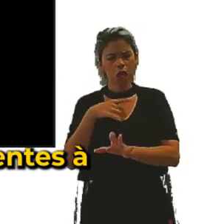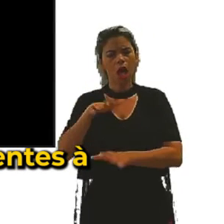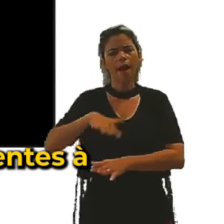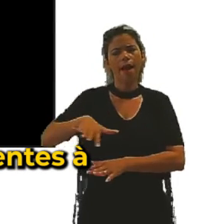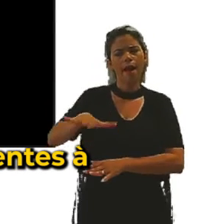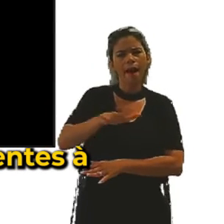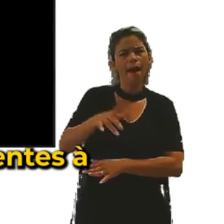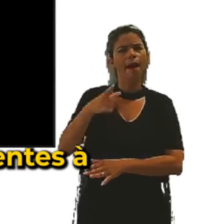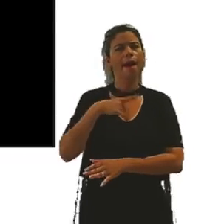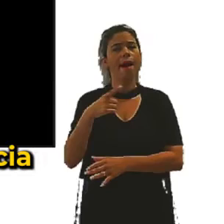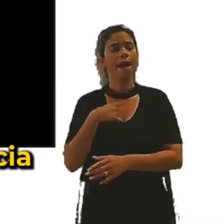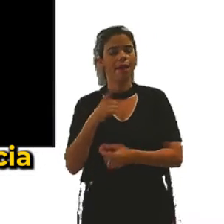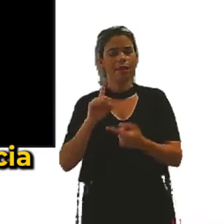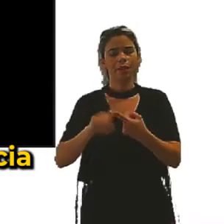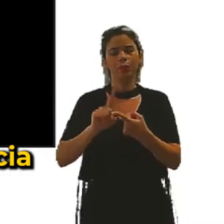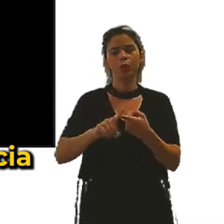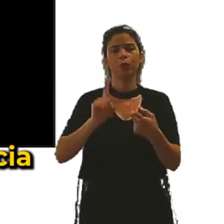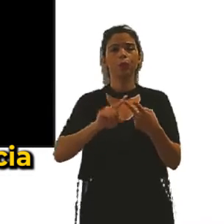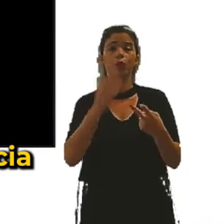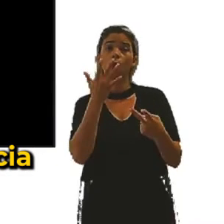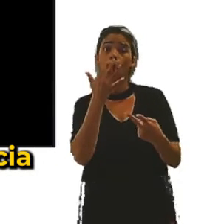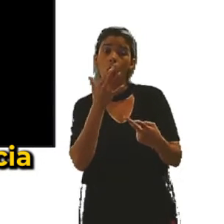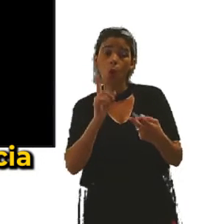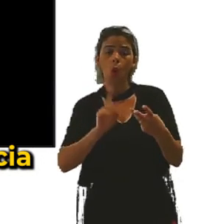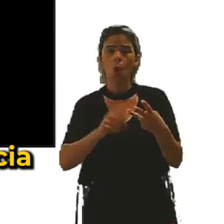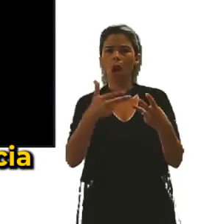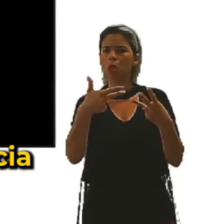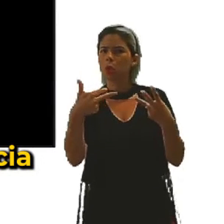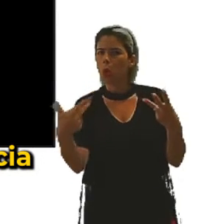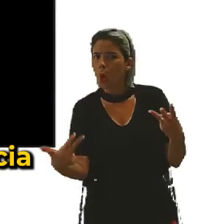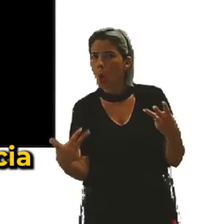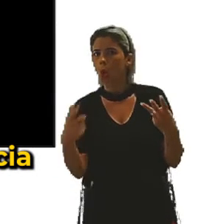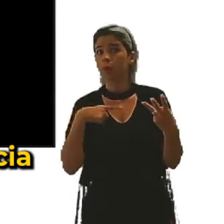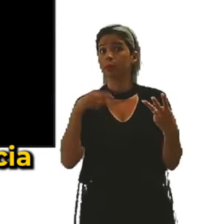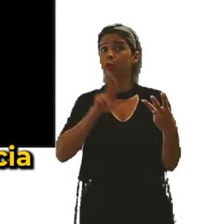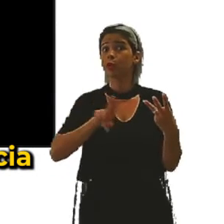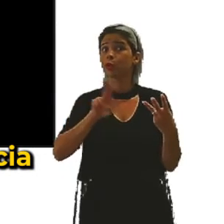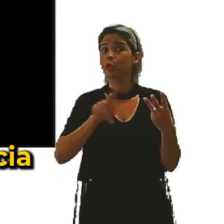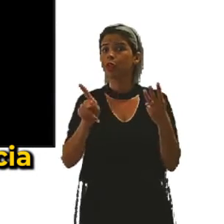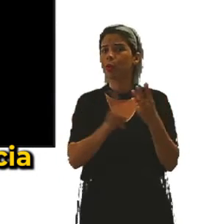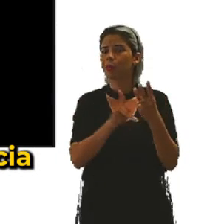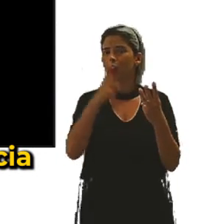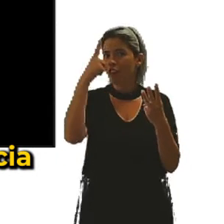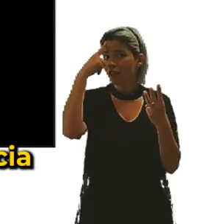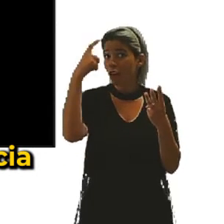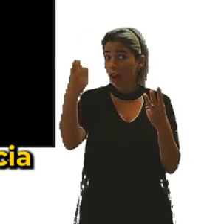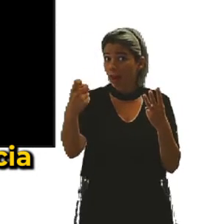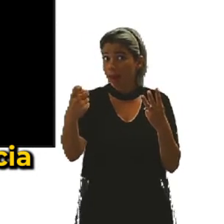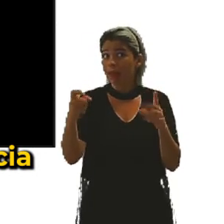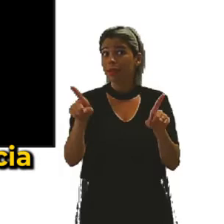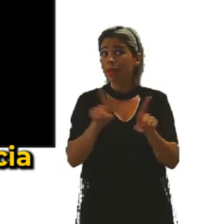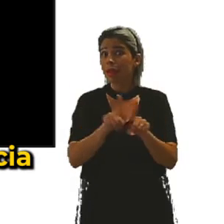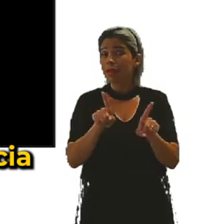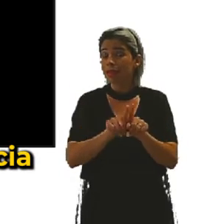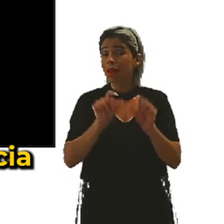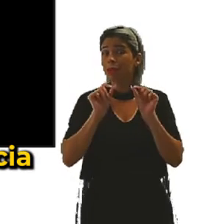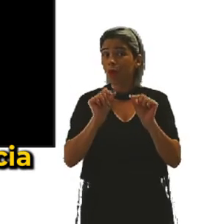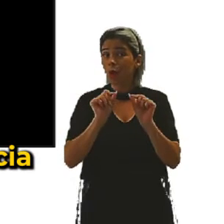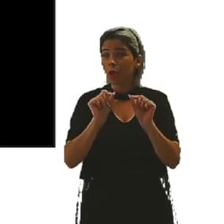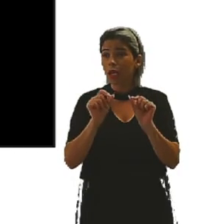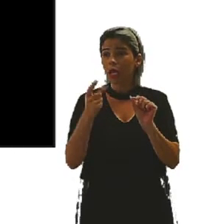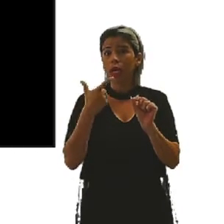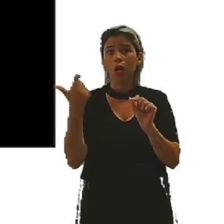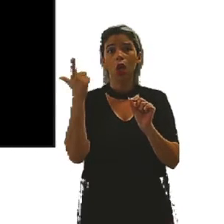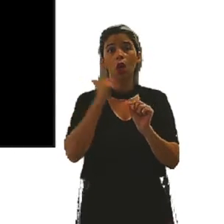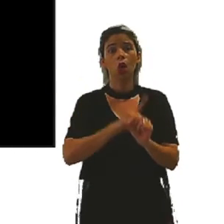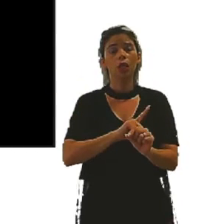à cor, referentes aos objetos utilizados para essa violência, e passa, sobretudo, pela